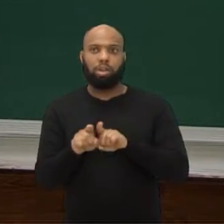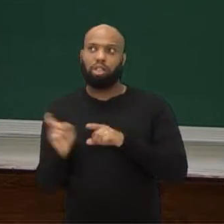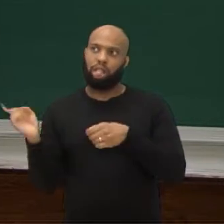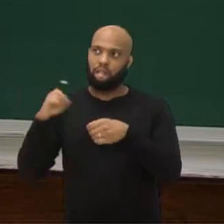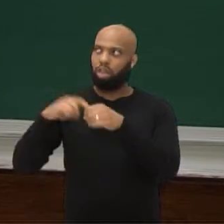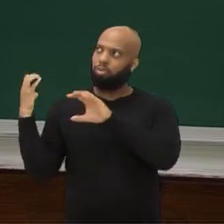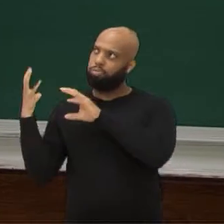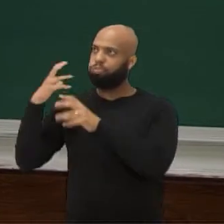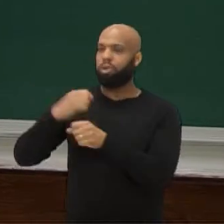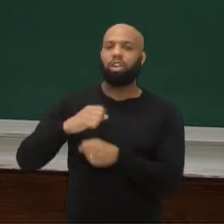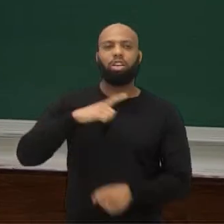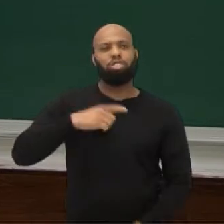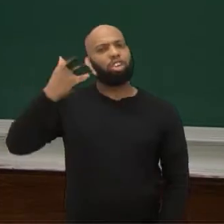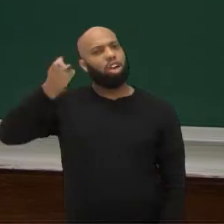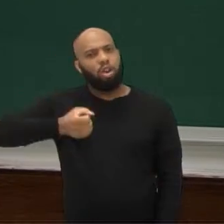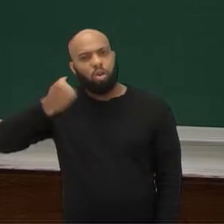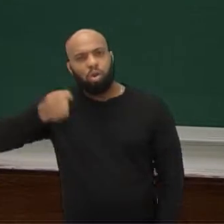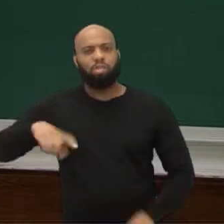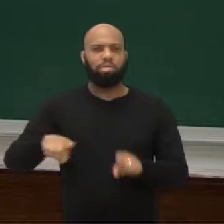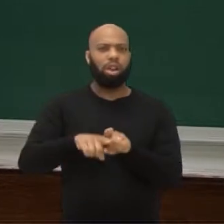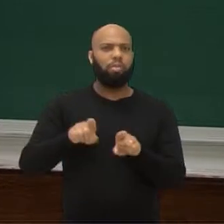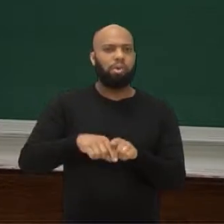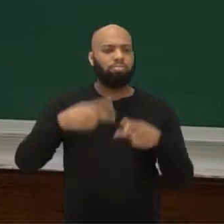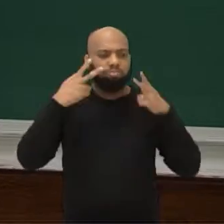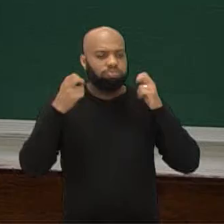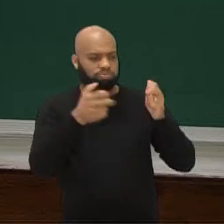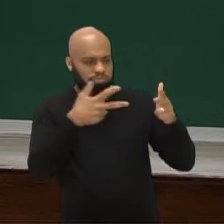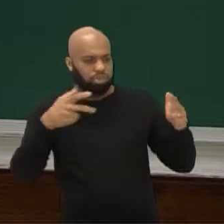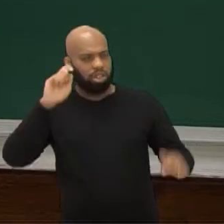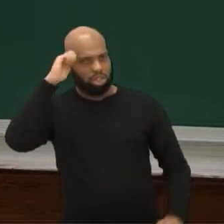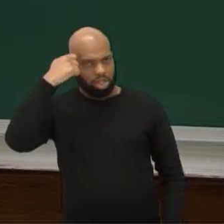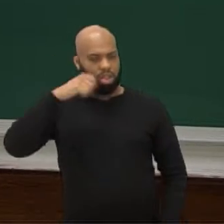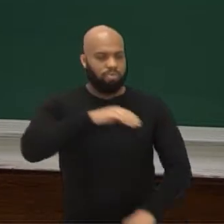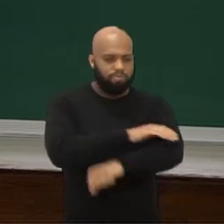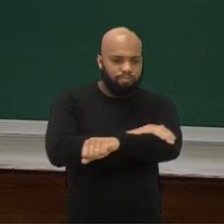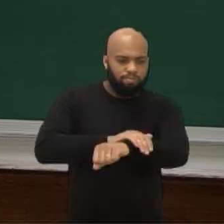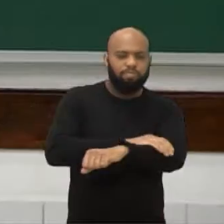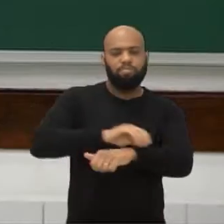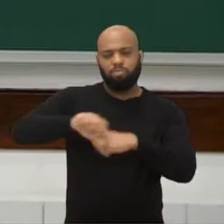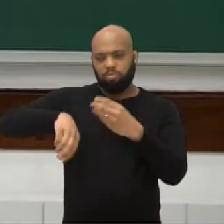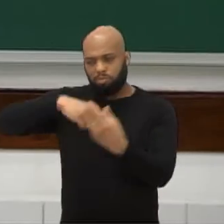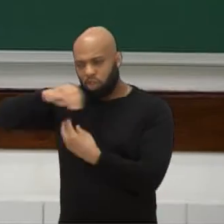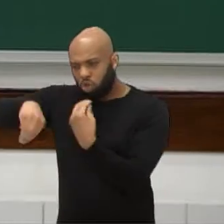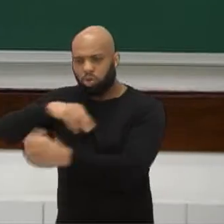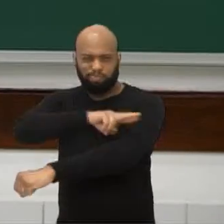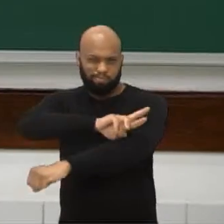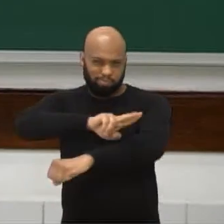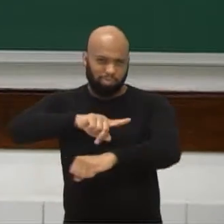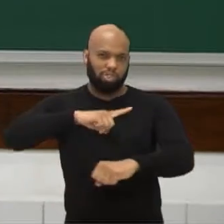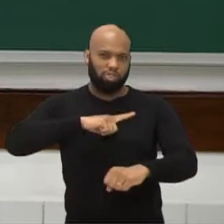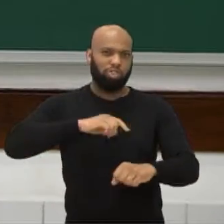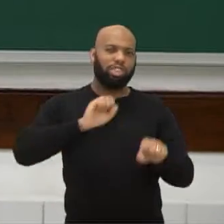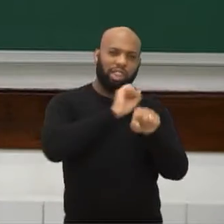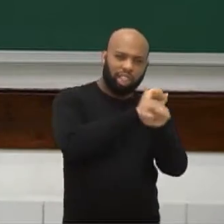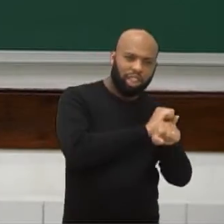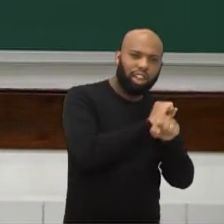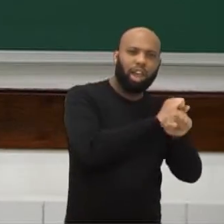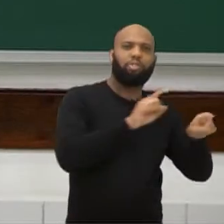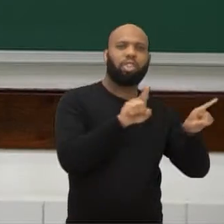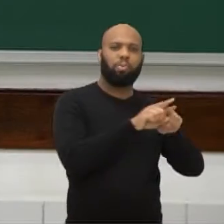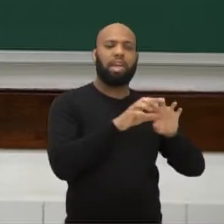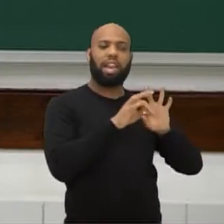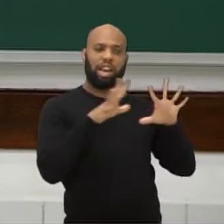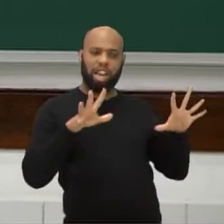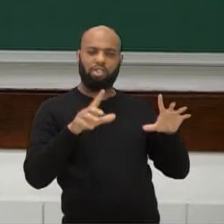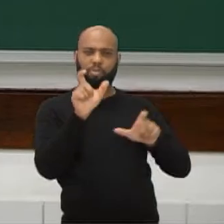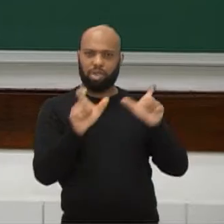né? Brancos, índios, negros, mestiços, escravizados, fazendeiros, homens livres que